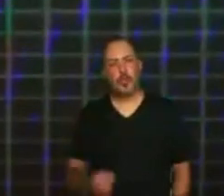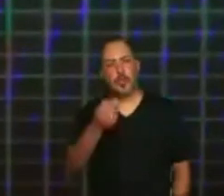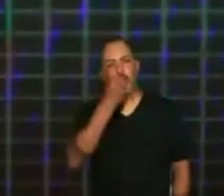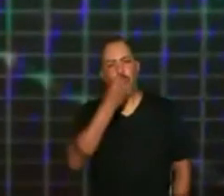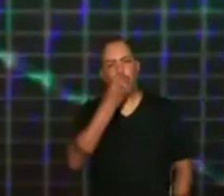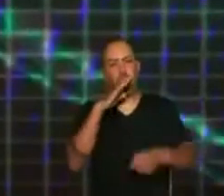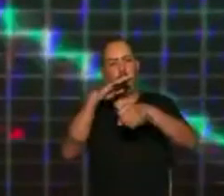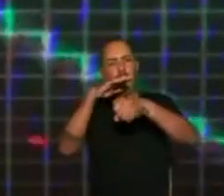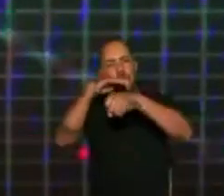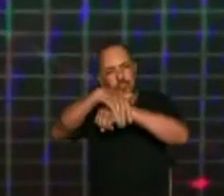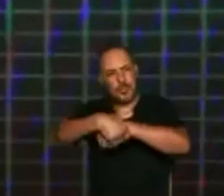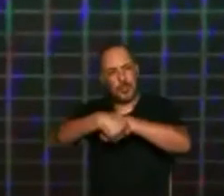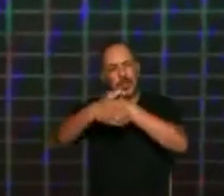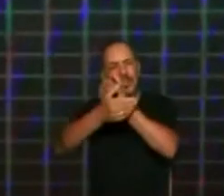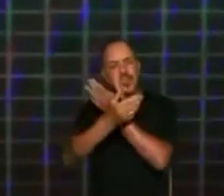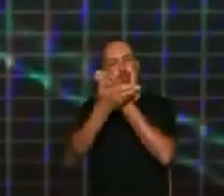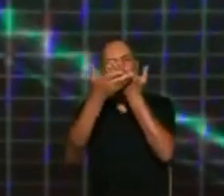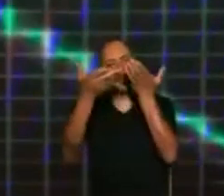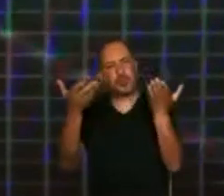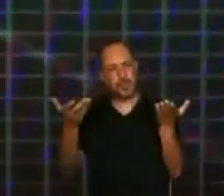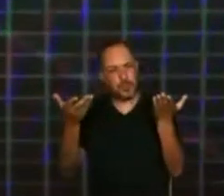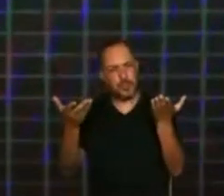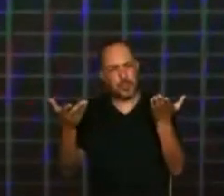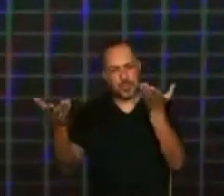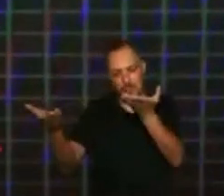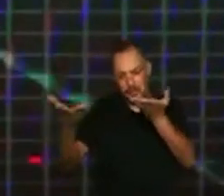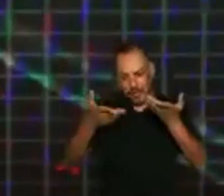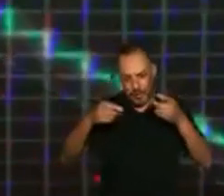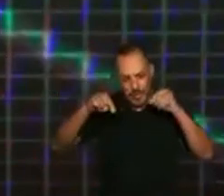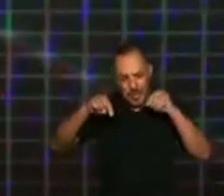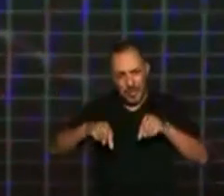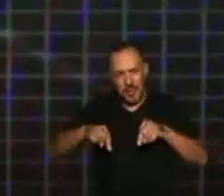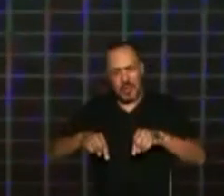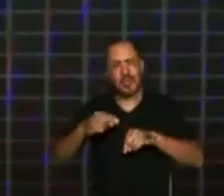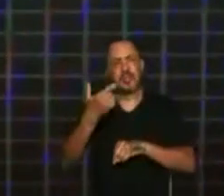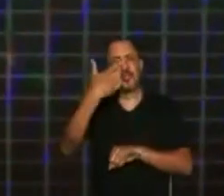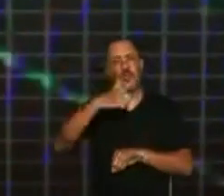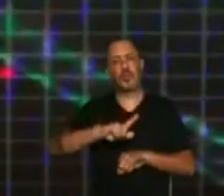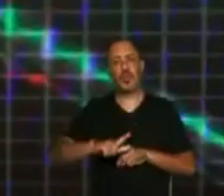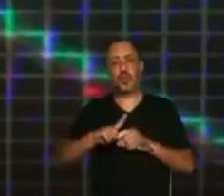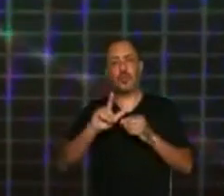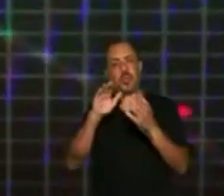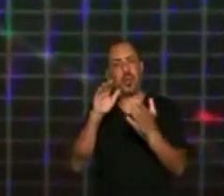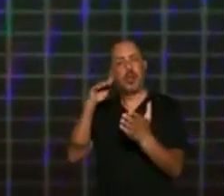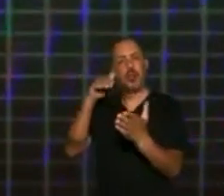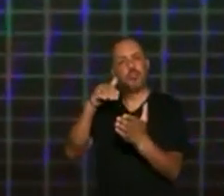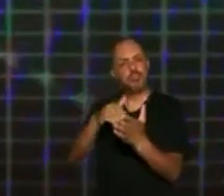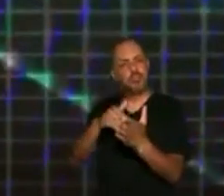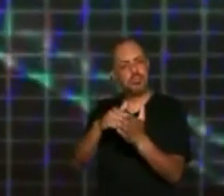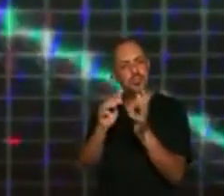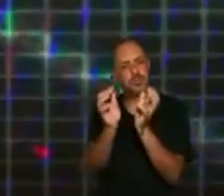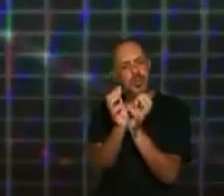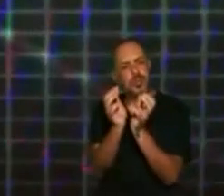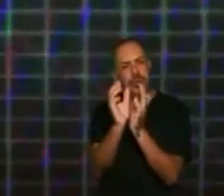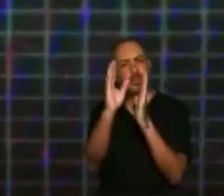Boa noite, senhoras e senhores. Estamos aqui mais uma vez para o último bloco de conteúdo do Ecosistema